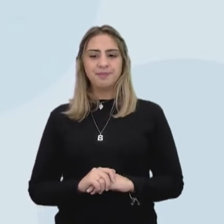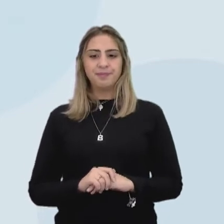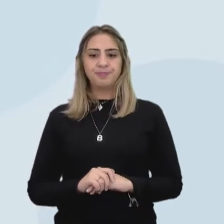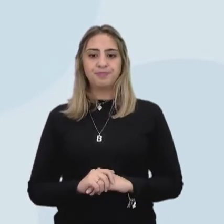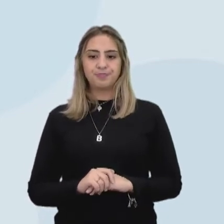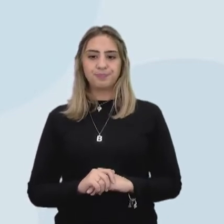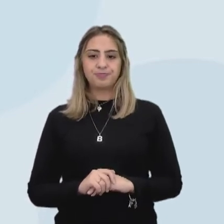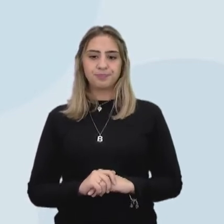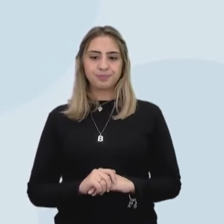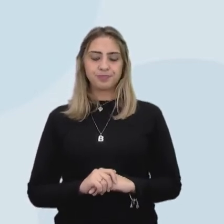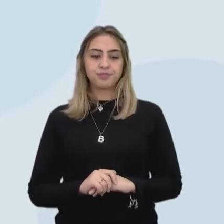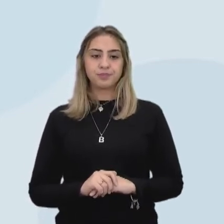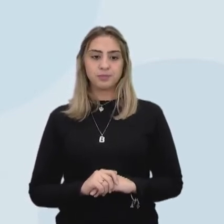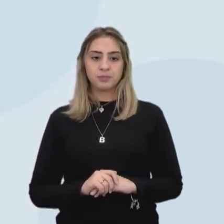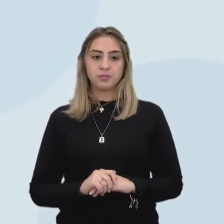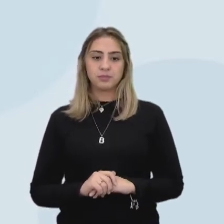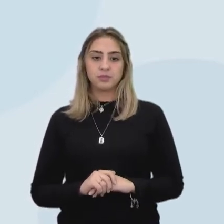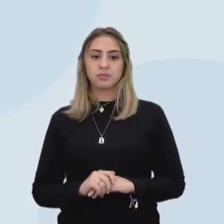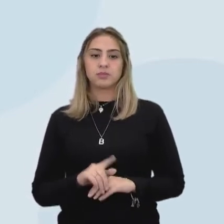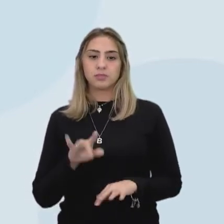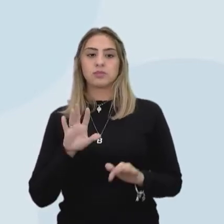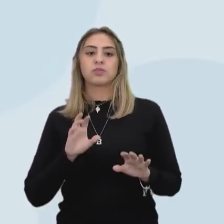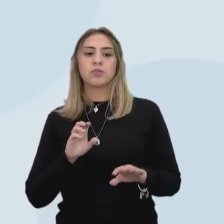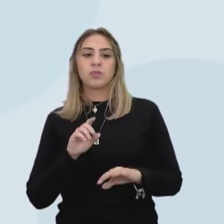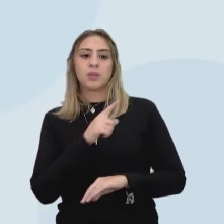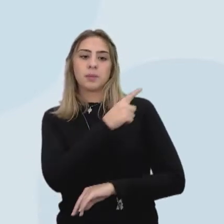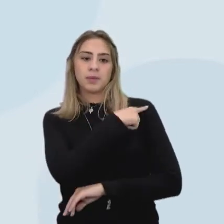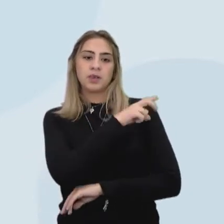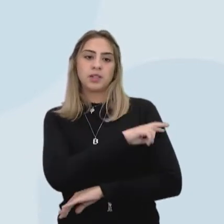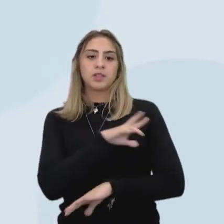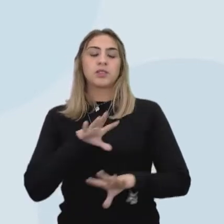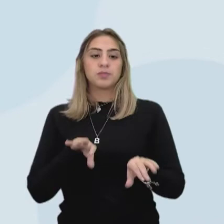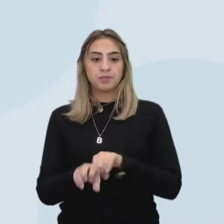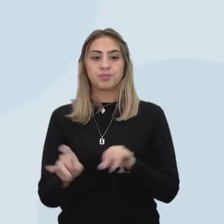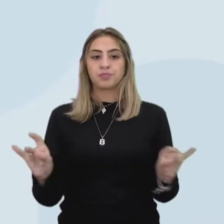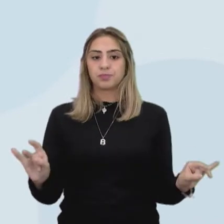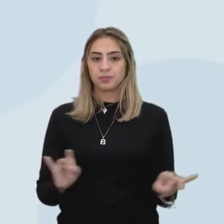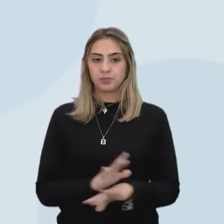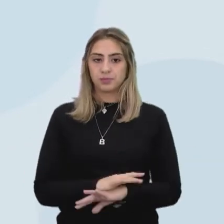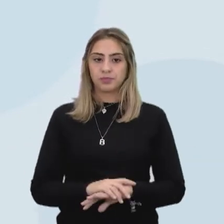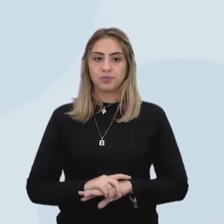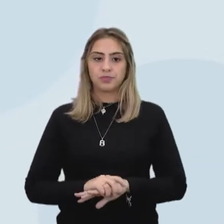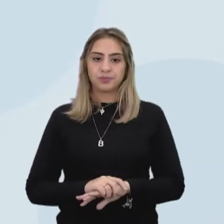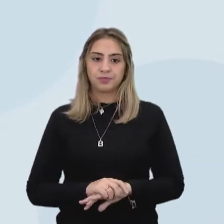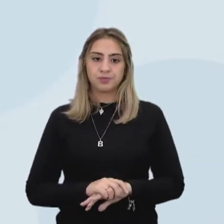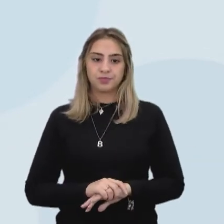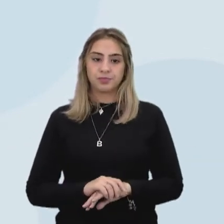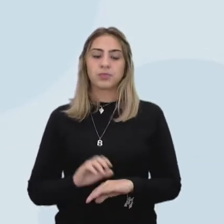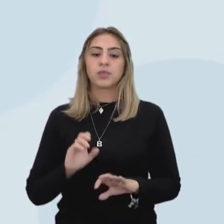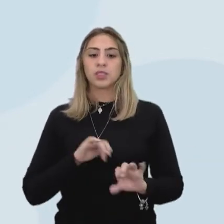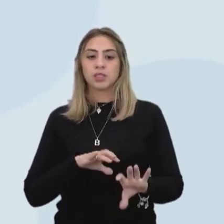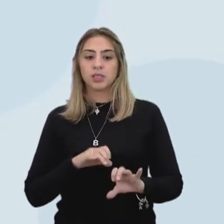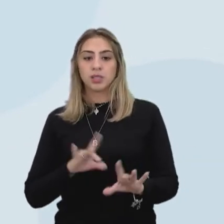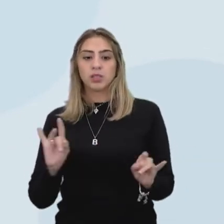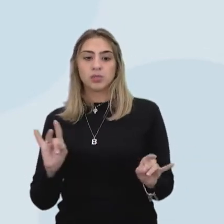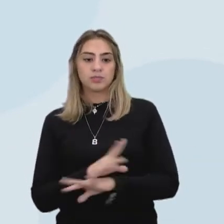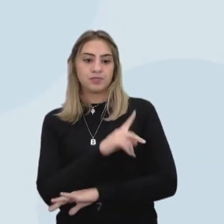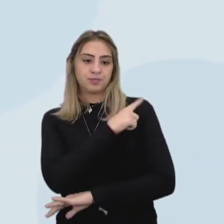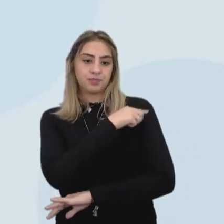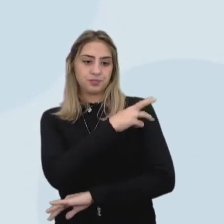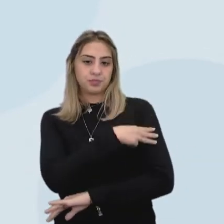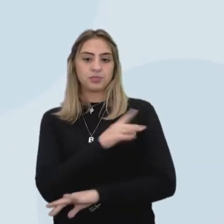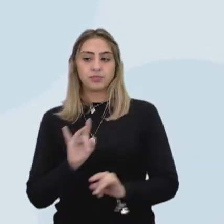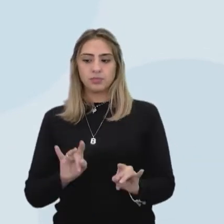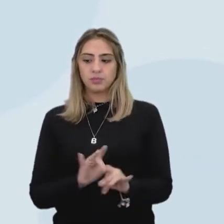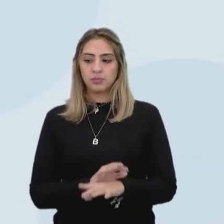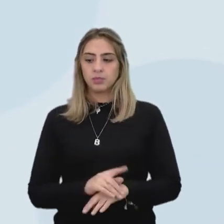completo, 50 moedinhas, R$ 1.500. Vejo que é quase o dobro. Ensino médio completo, 62